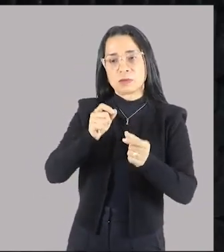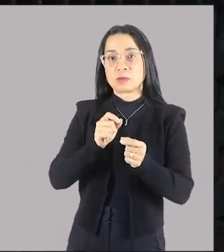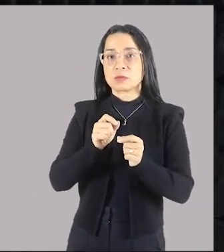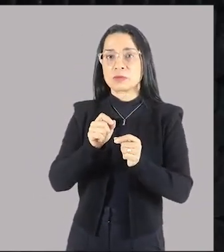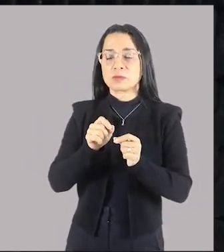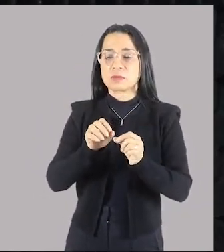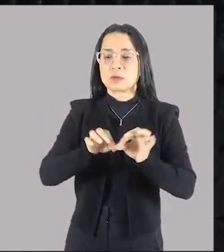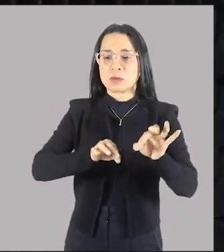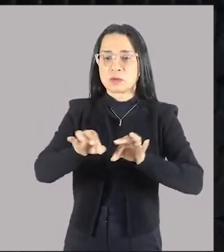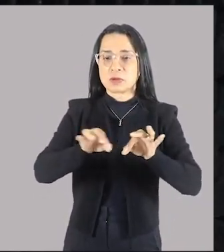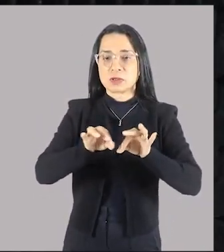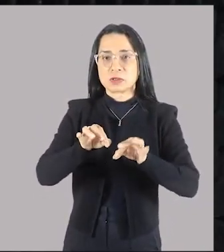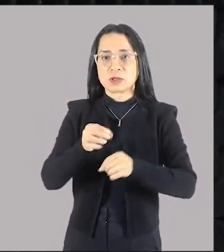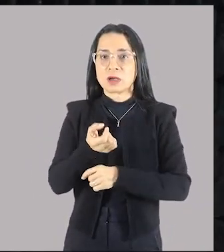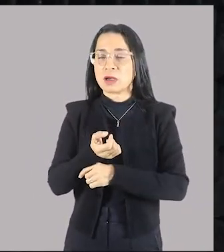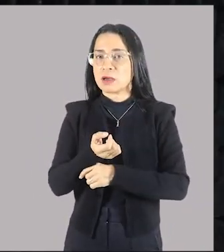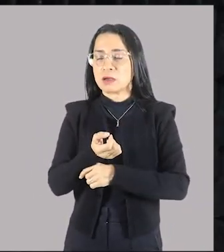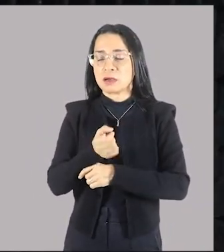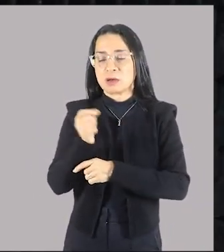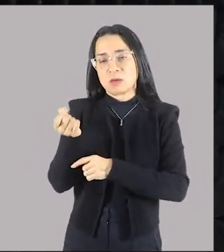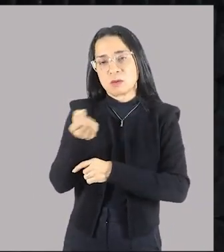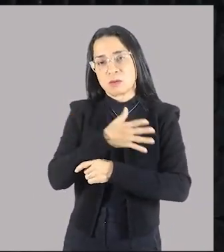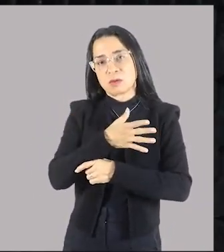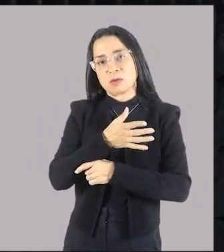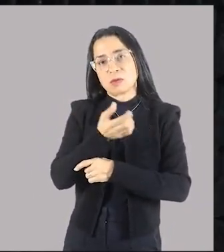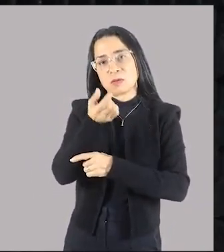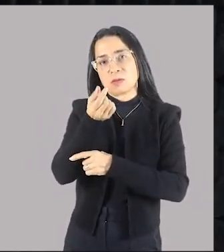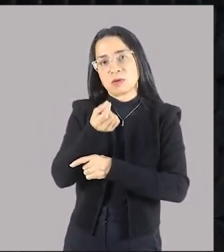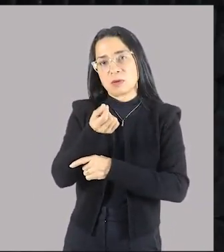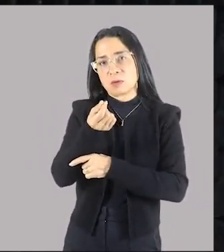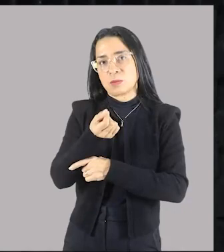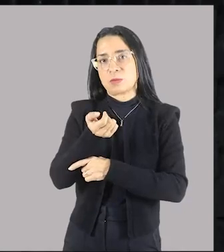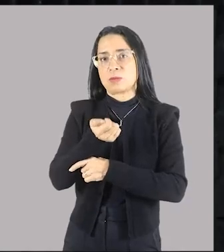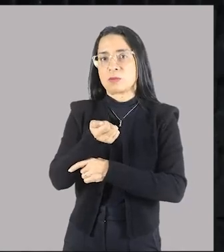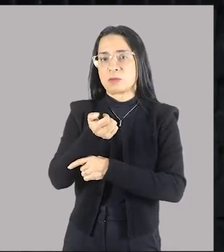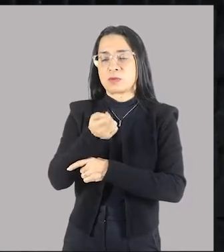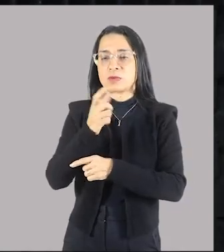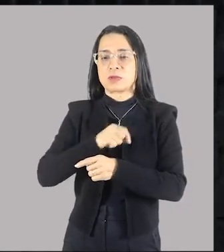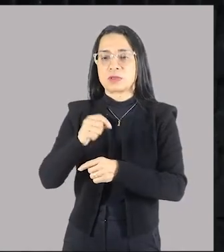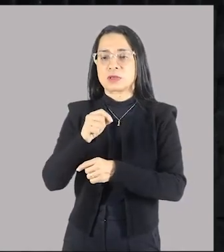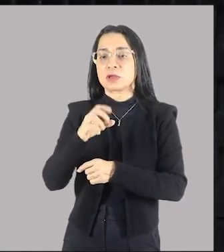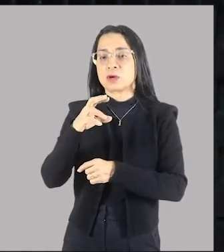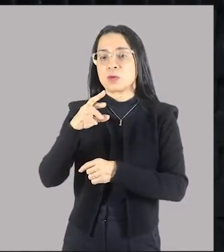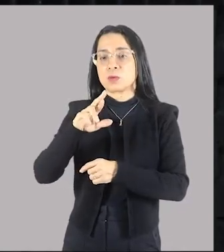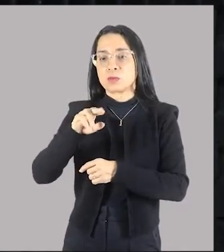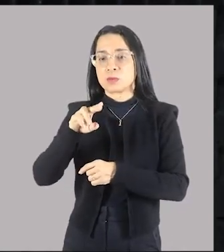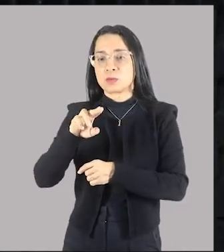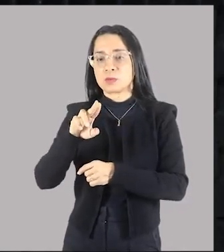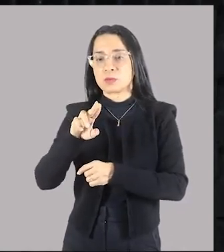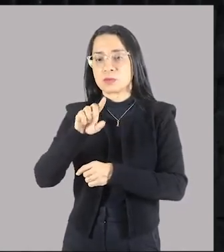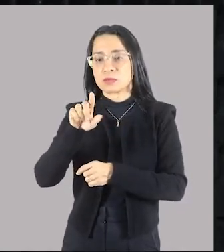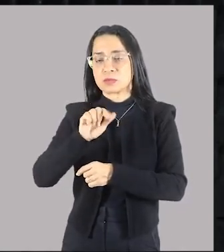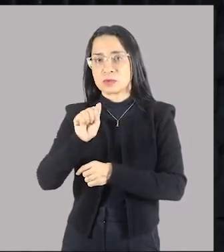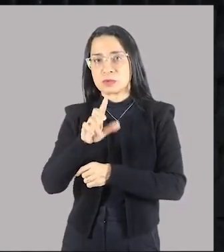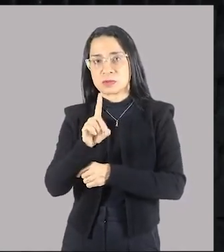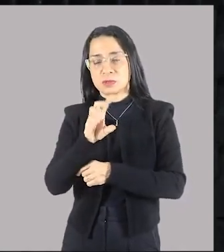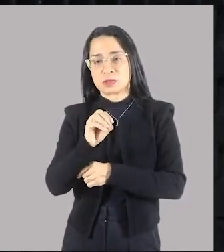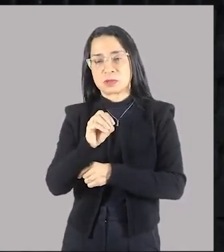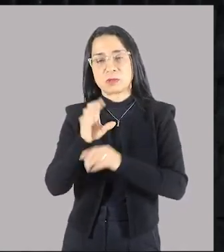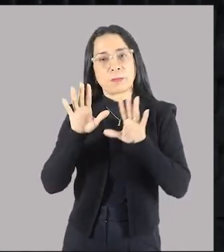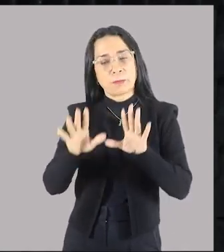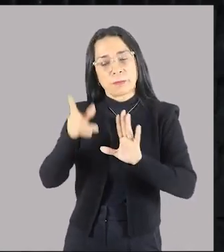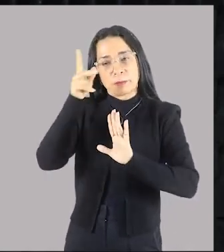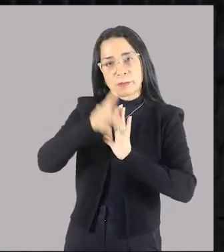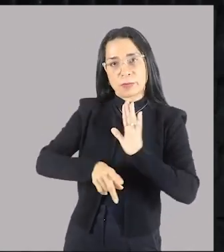moeda. Passa a se ter uma nova moeda, que é o cruzado. Mas é um plano também que ele congela